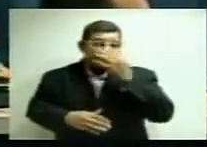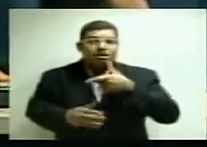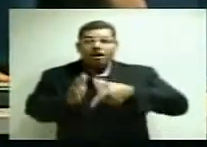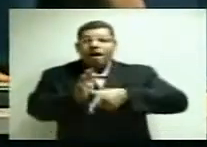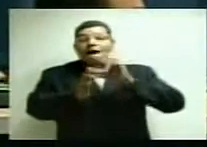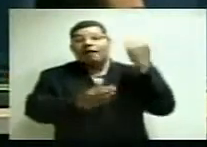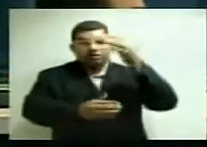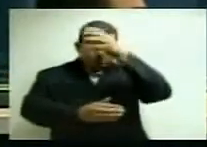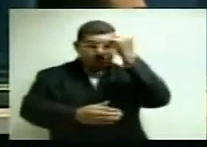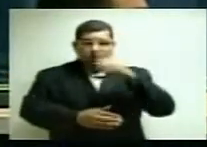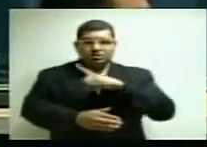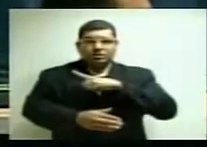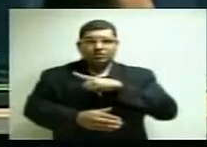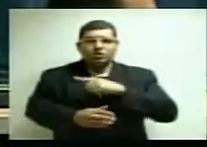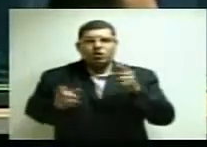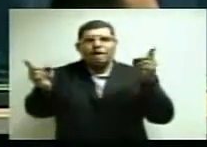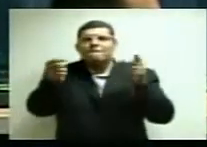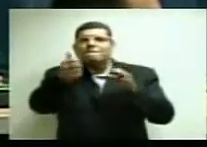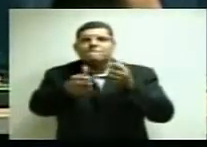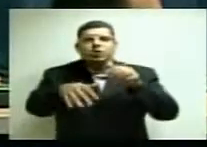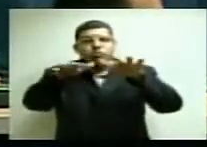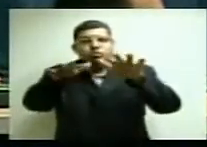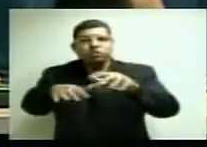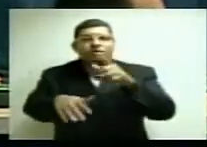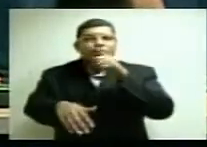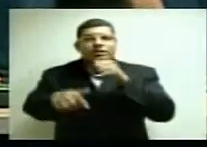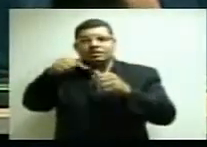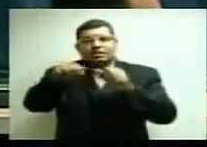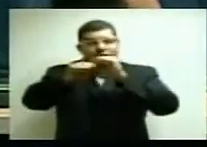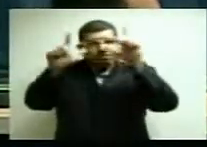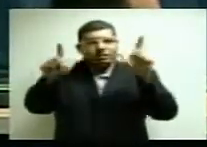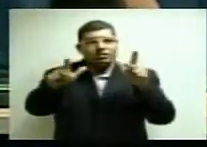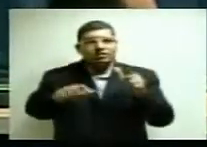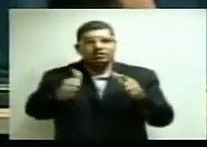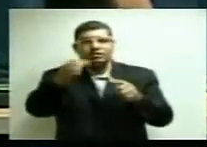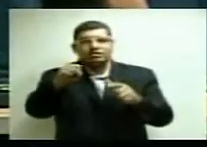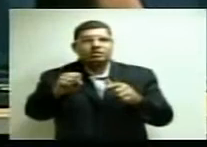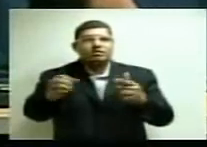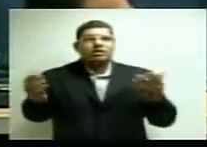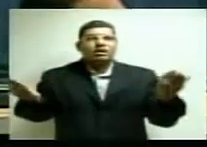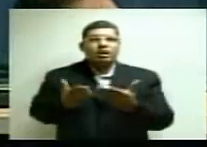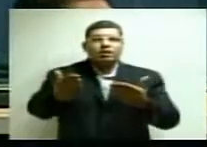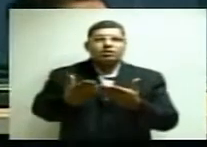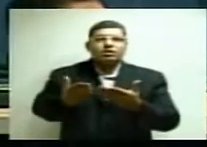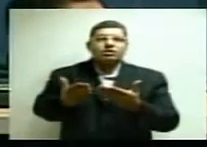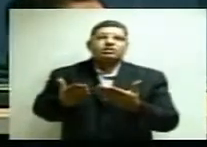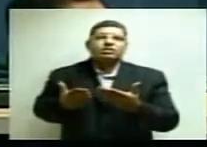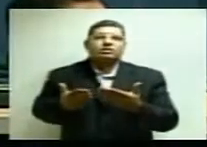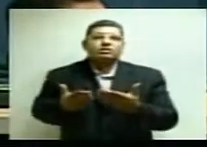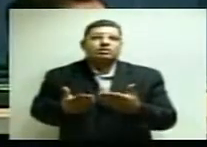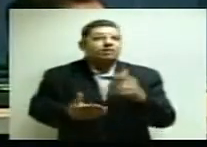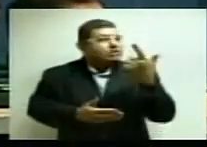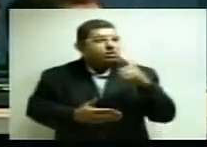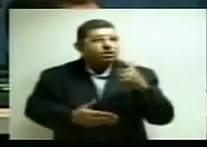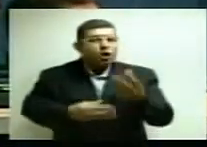Antes em Manaus nós tínhamos engarrafamento às 7 da manhã e às 18 horas. Hoje